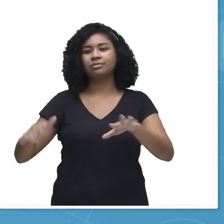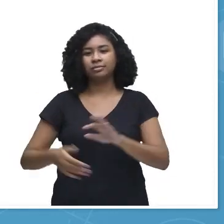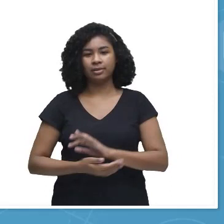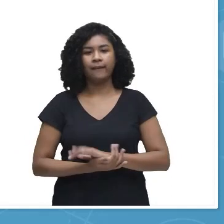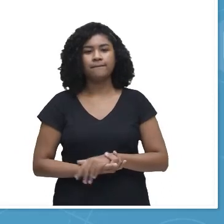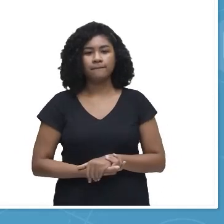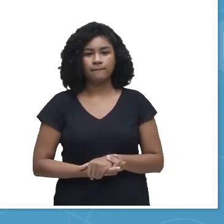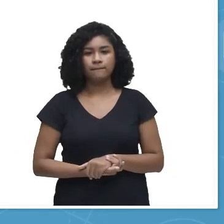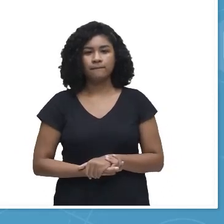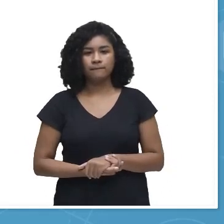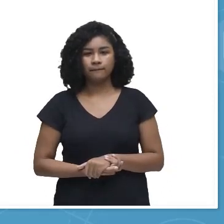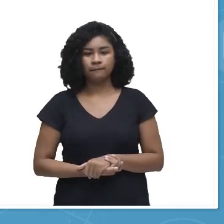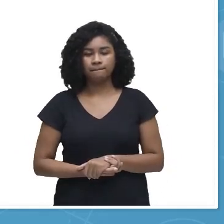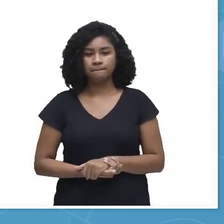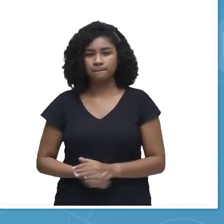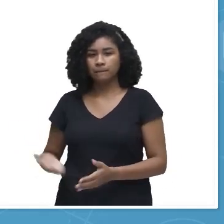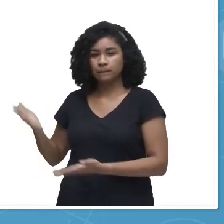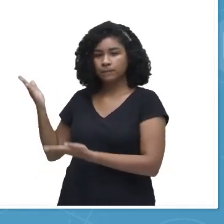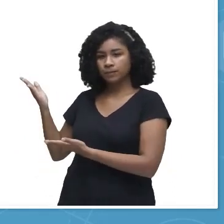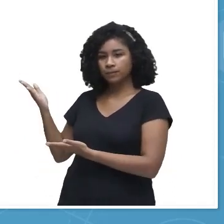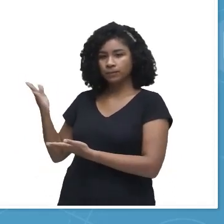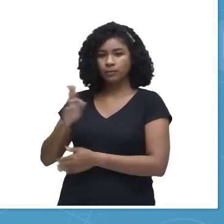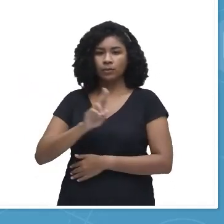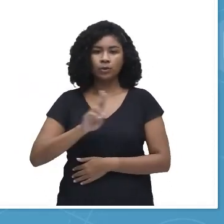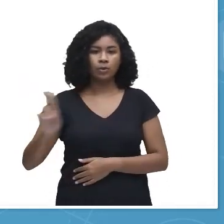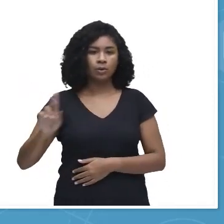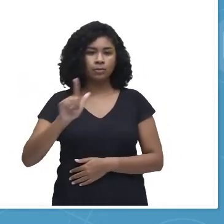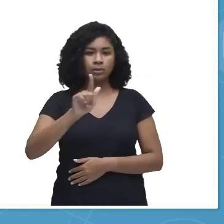O próximo é o Grande Otelo,